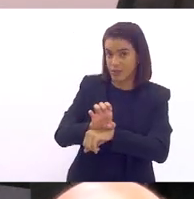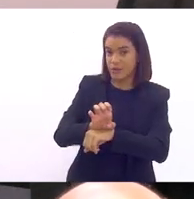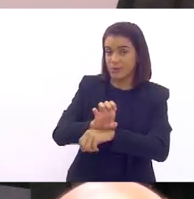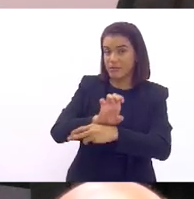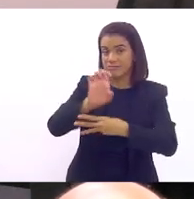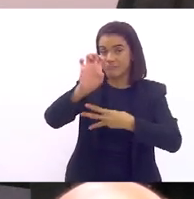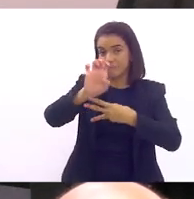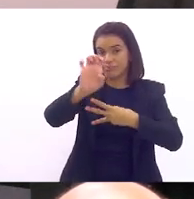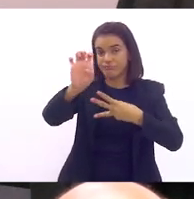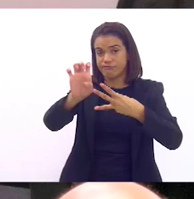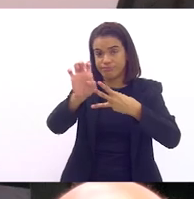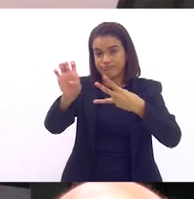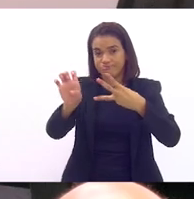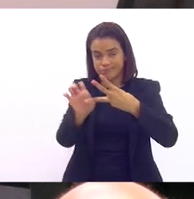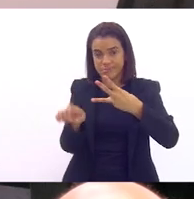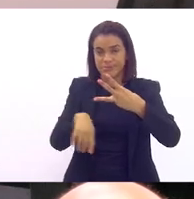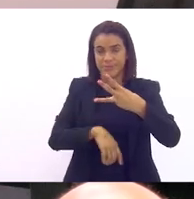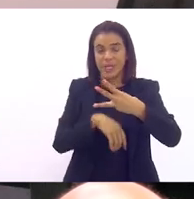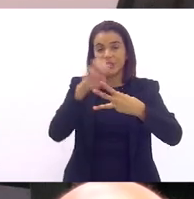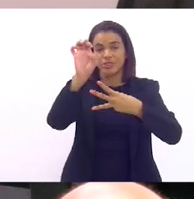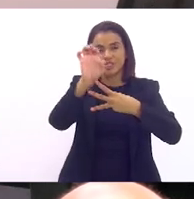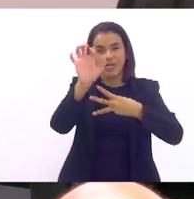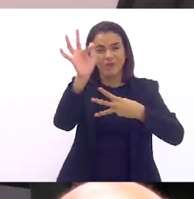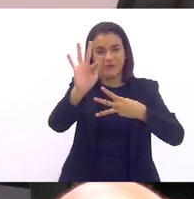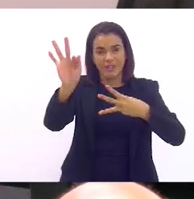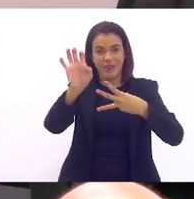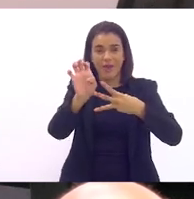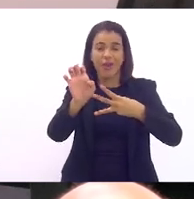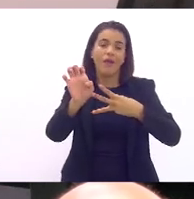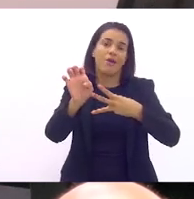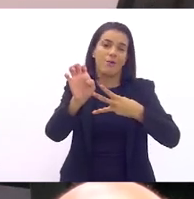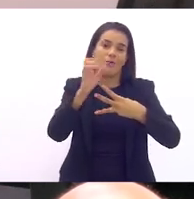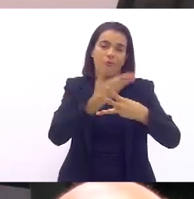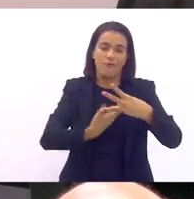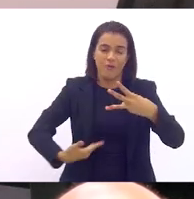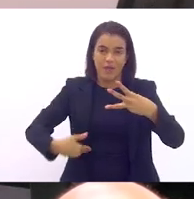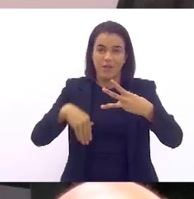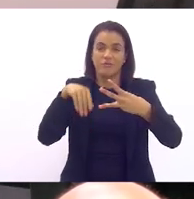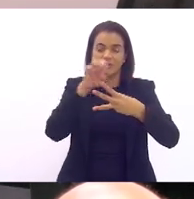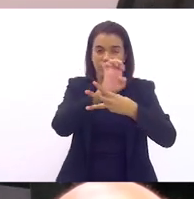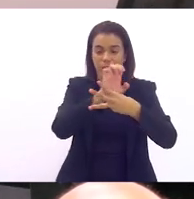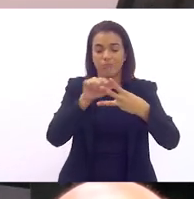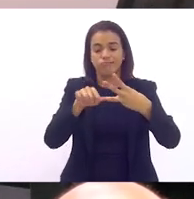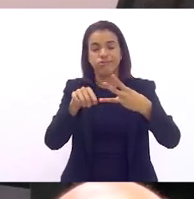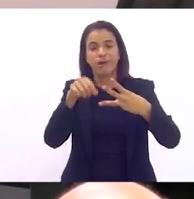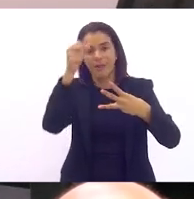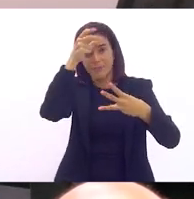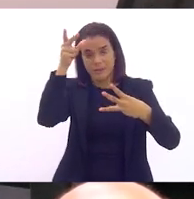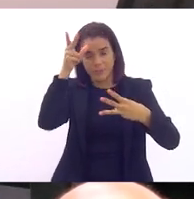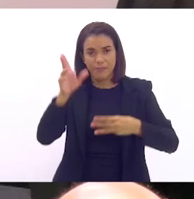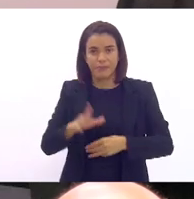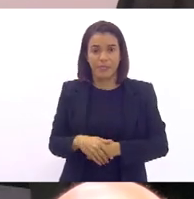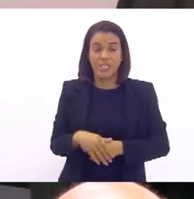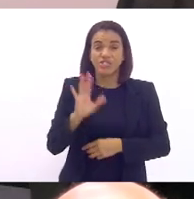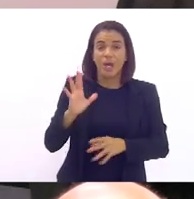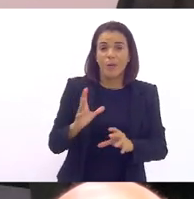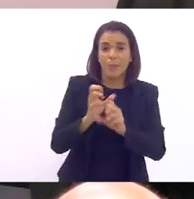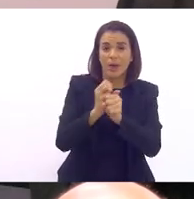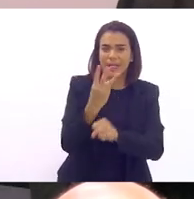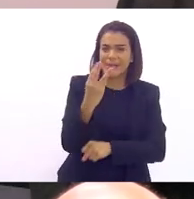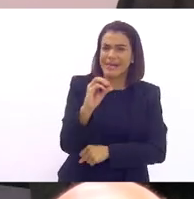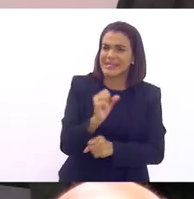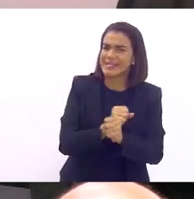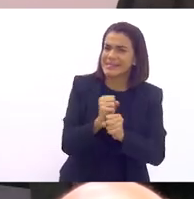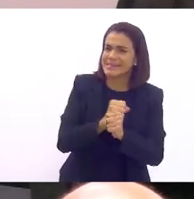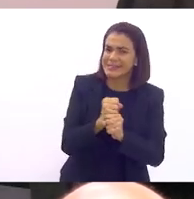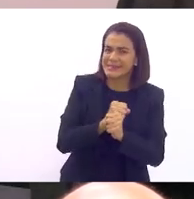por vários governos nós temos uma previsão de 30 a 40 anos o que nós planejamos é claro